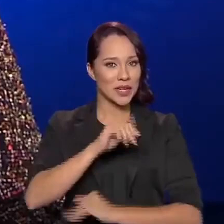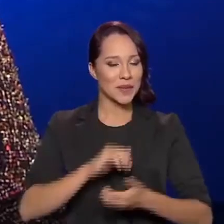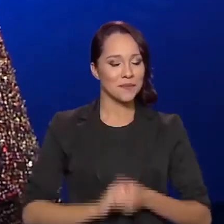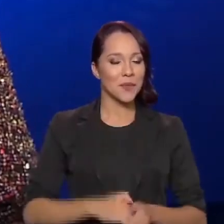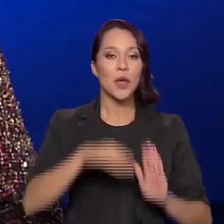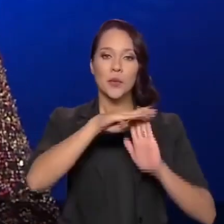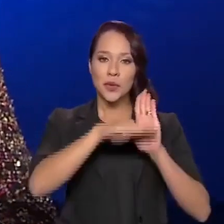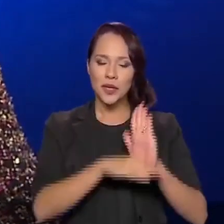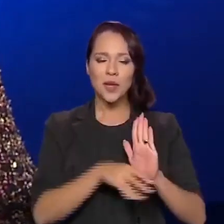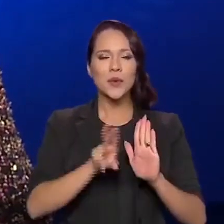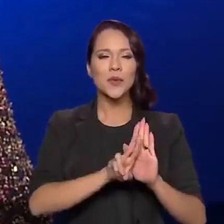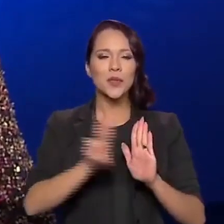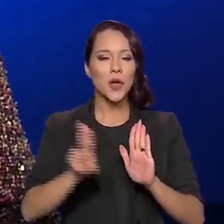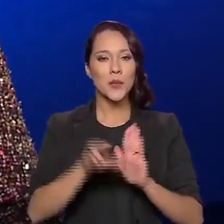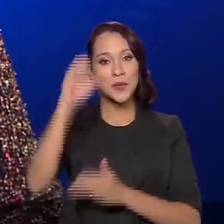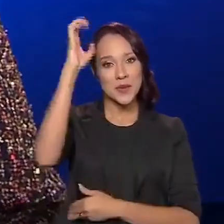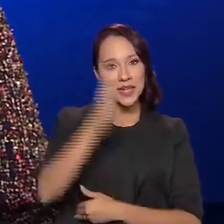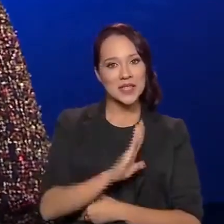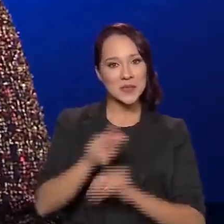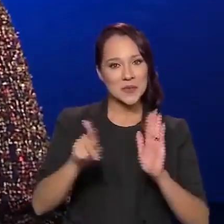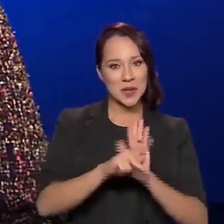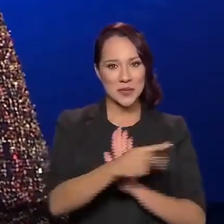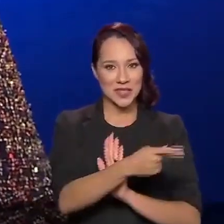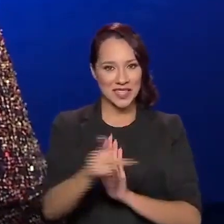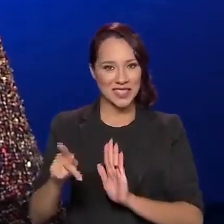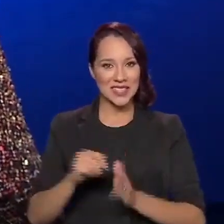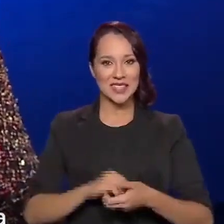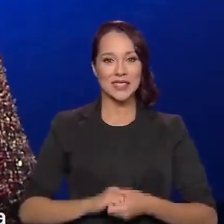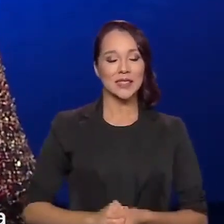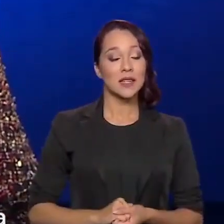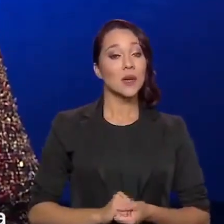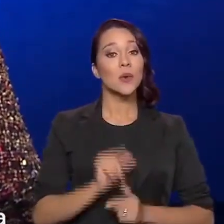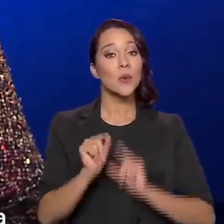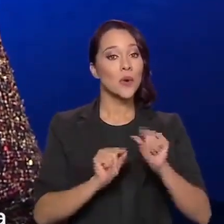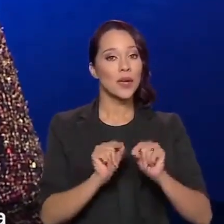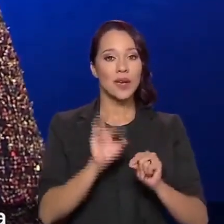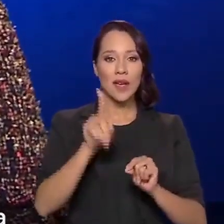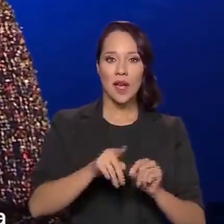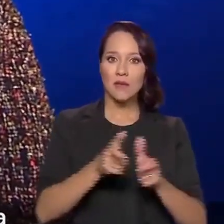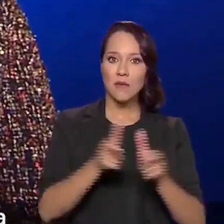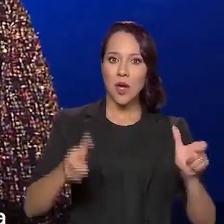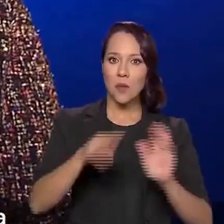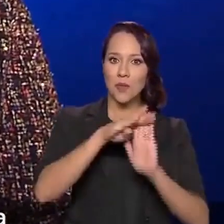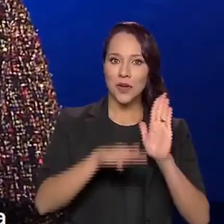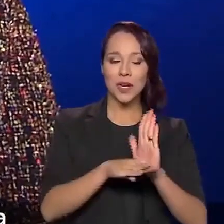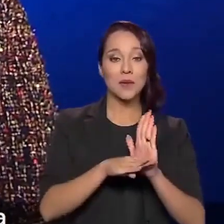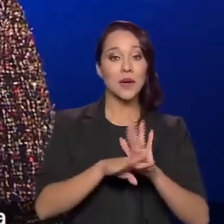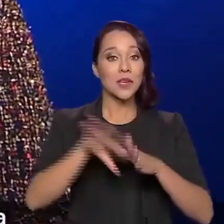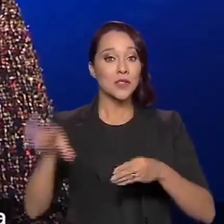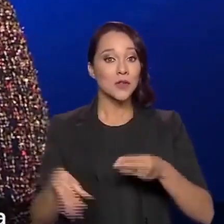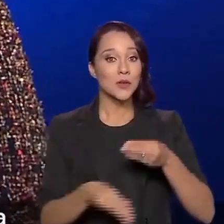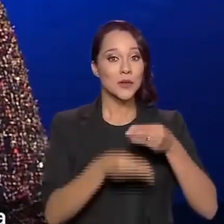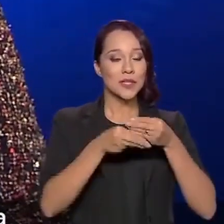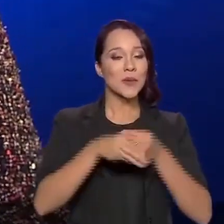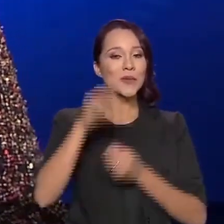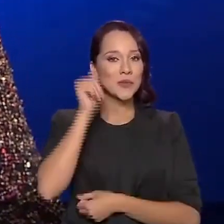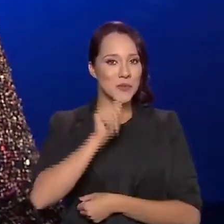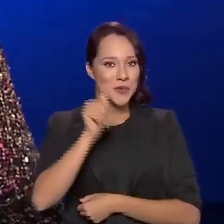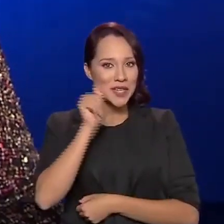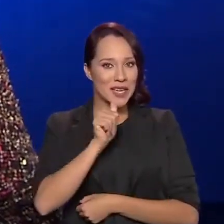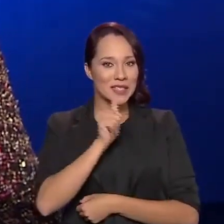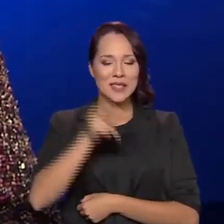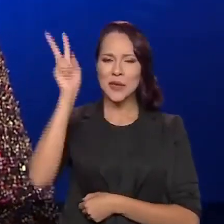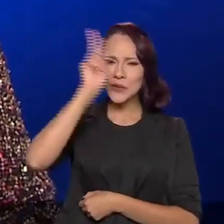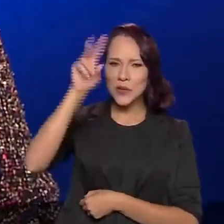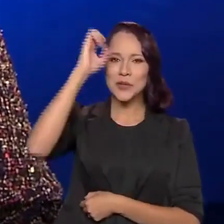Feminino, programa que chamamos de Brasil para Elas. Trata-se do maior programa de inclusão produtiva de